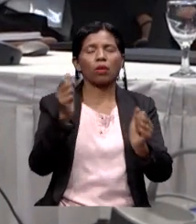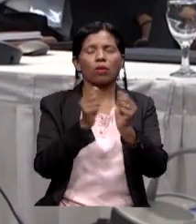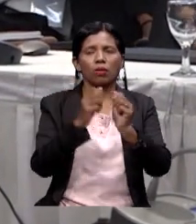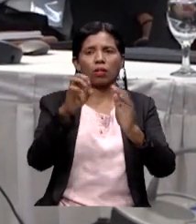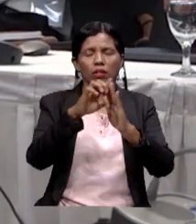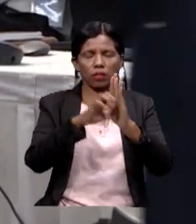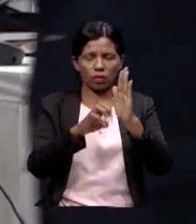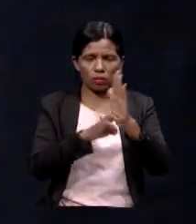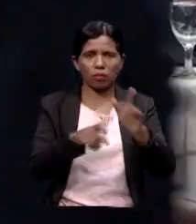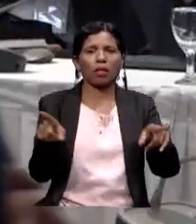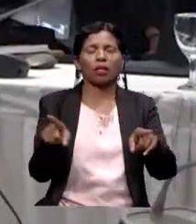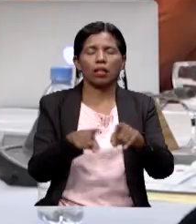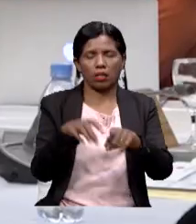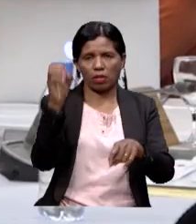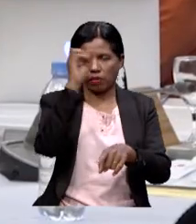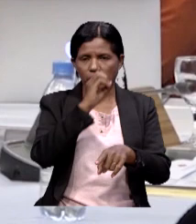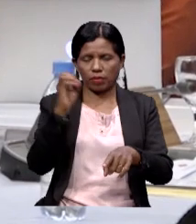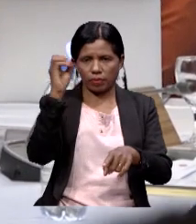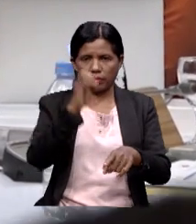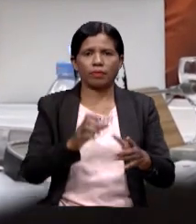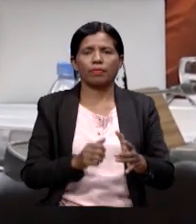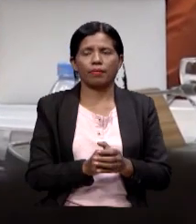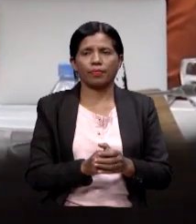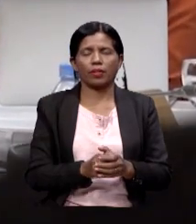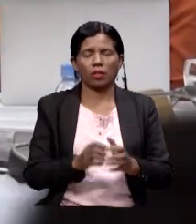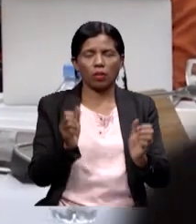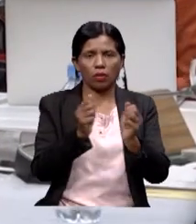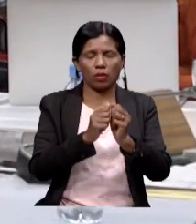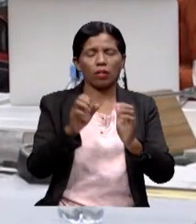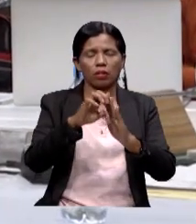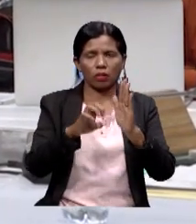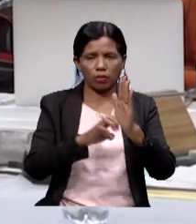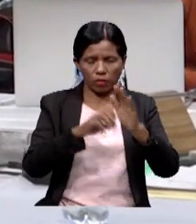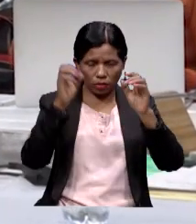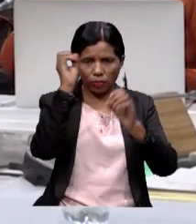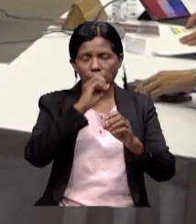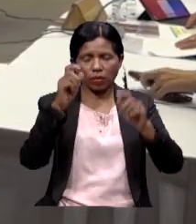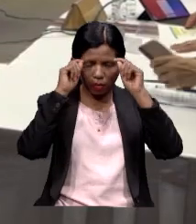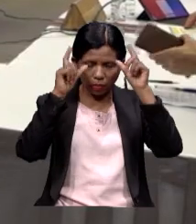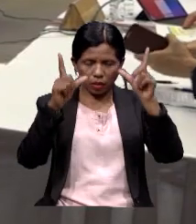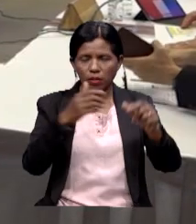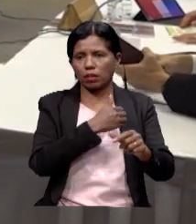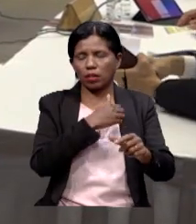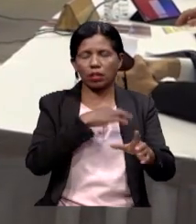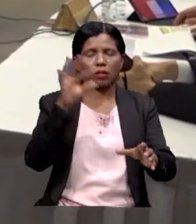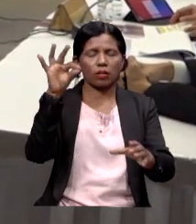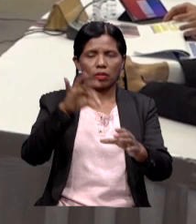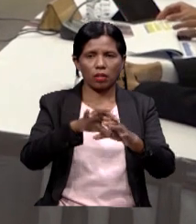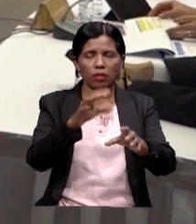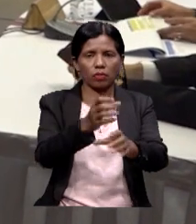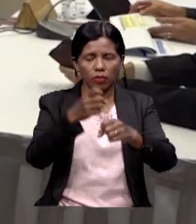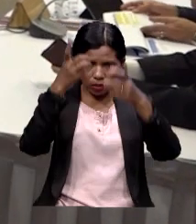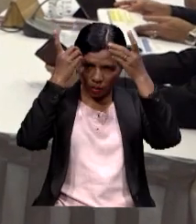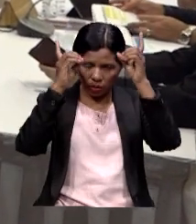hanesan observador. Ho estatutu observador ne Timor Leste sedau kiha direitu ba vetu kala iha direitu atu foto di sesang